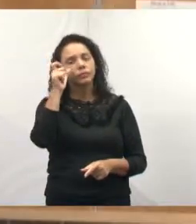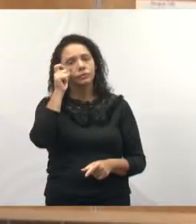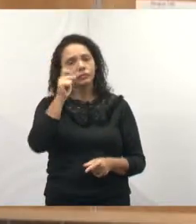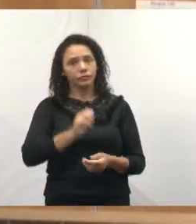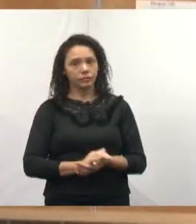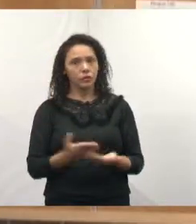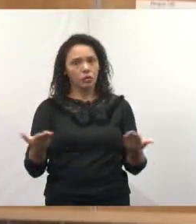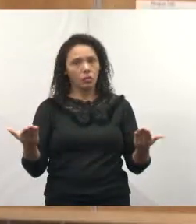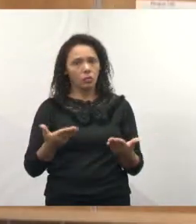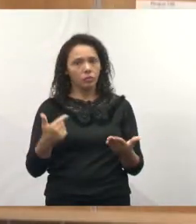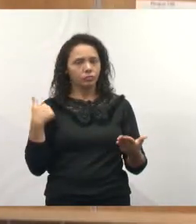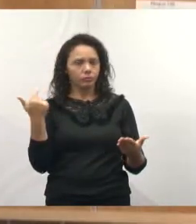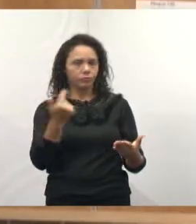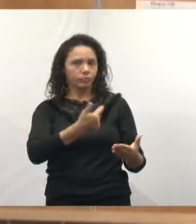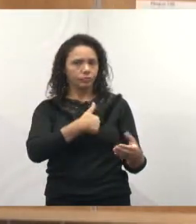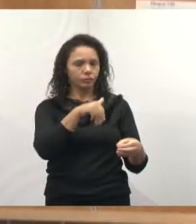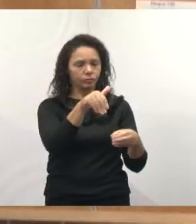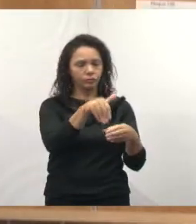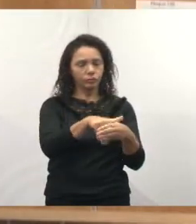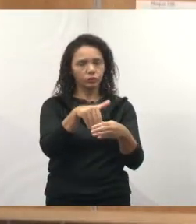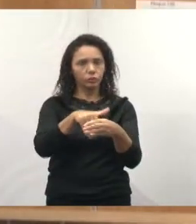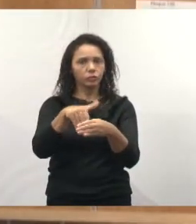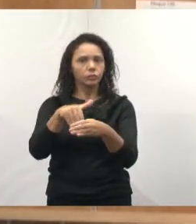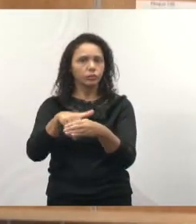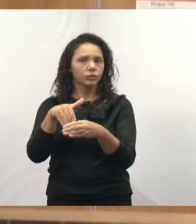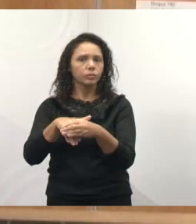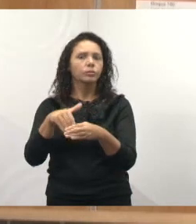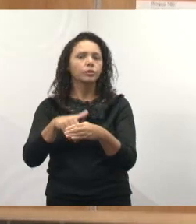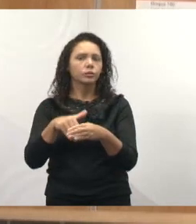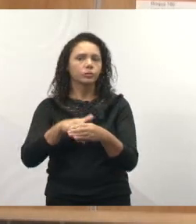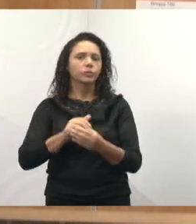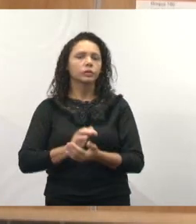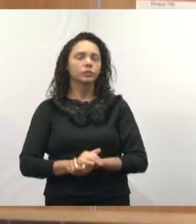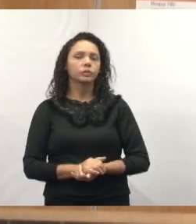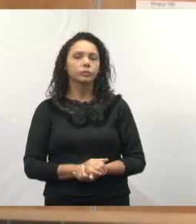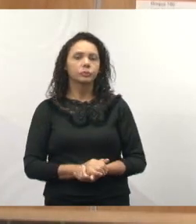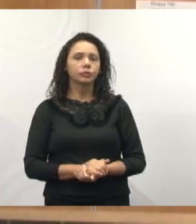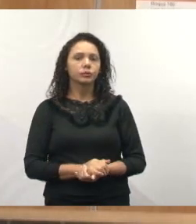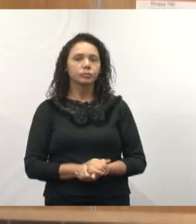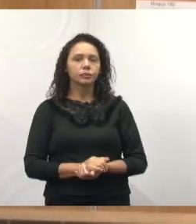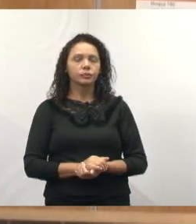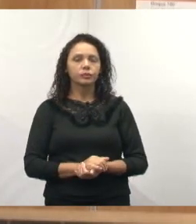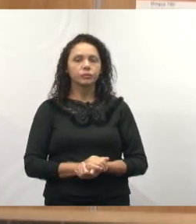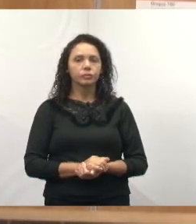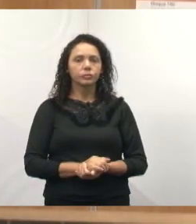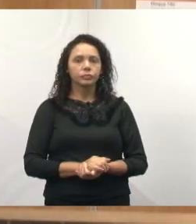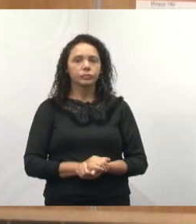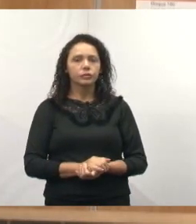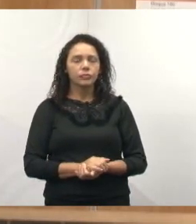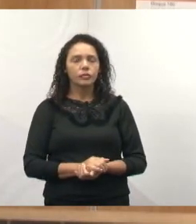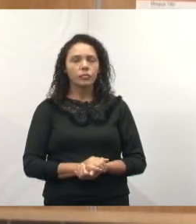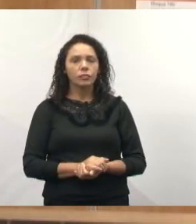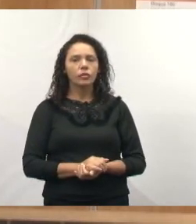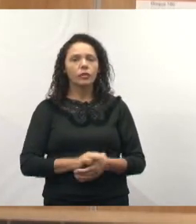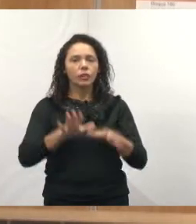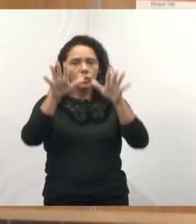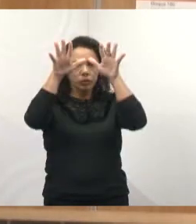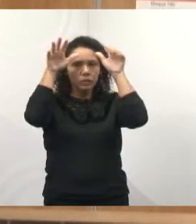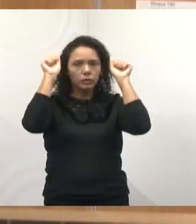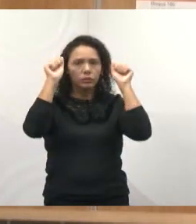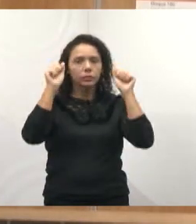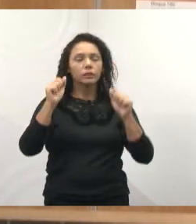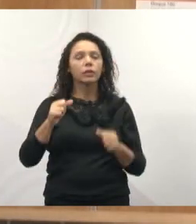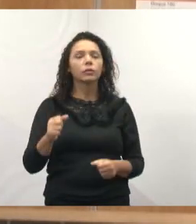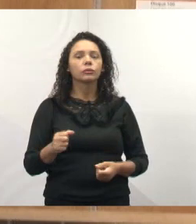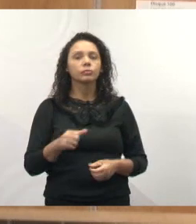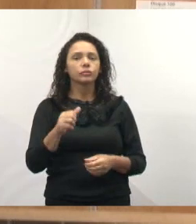votando as contas aí do prefeito, através do Tribunal de Contas do Estado. É um